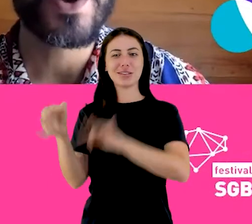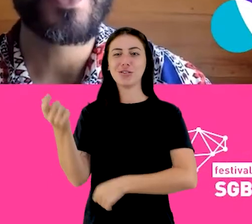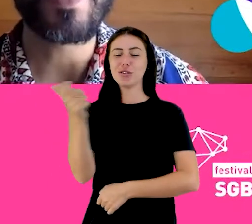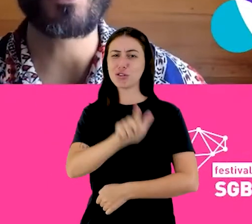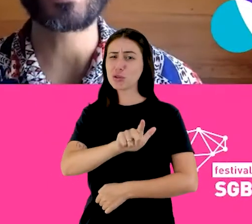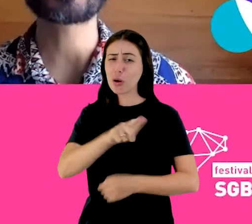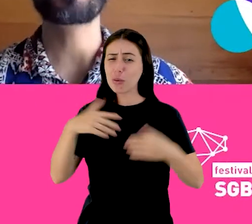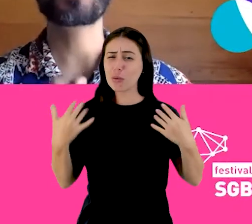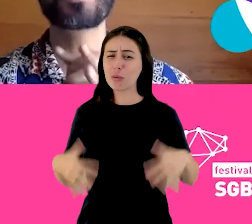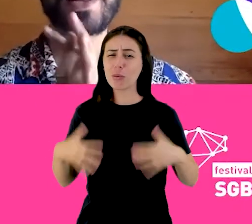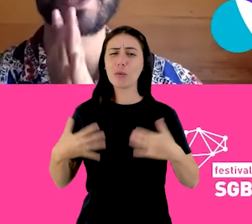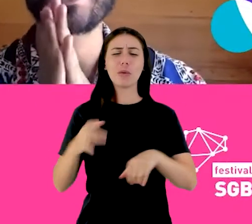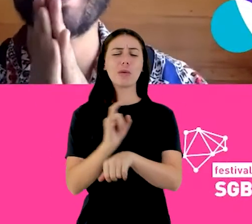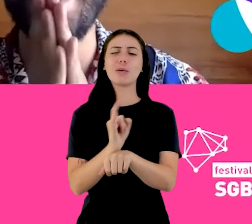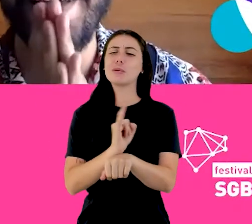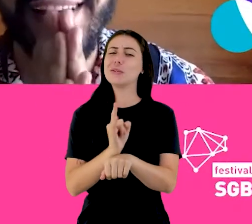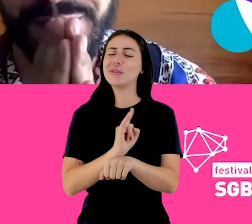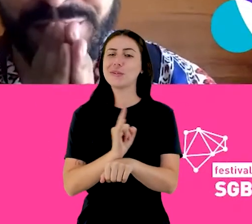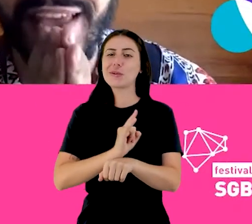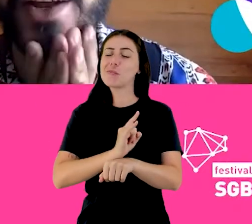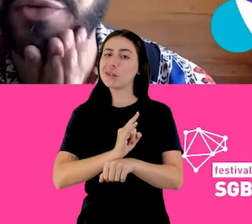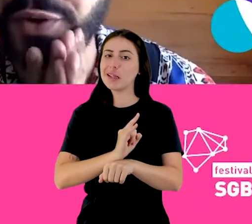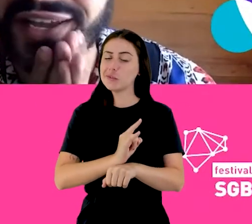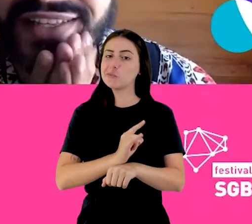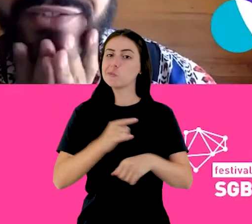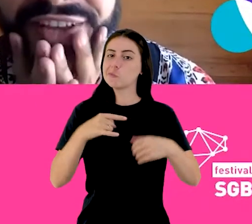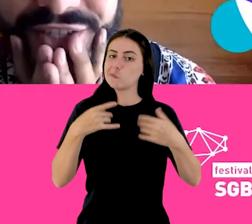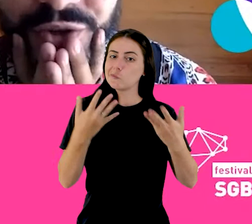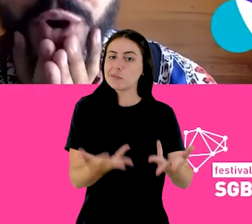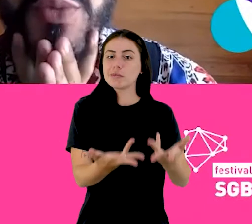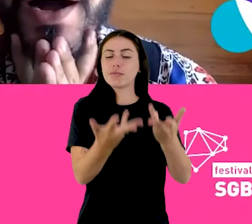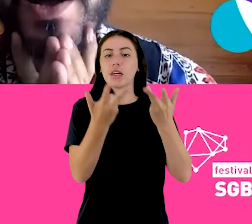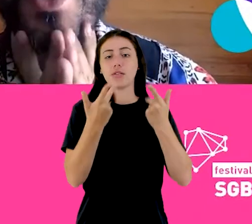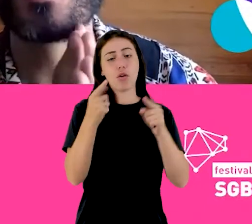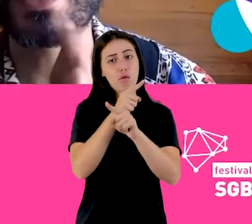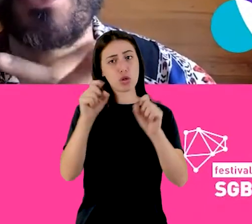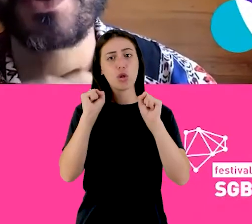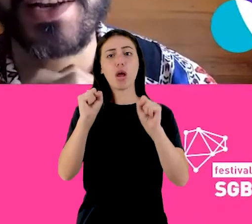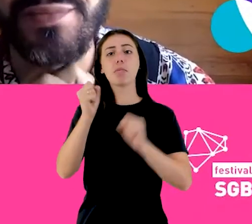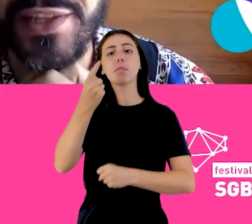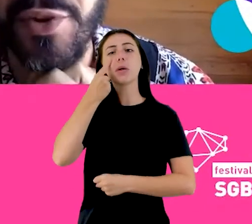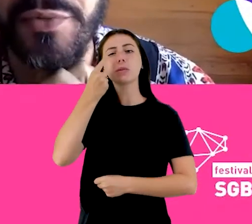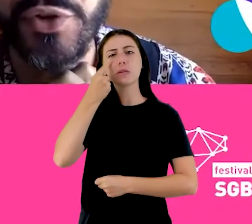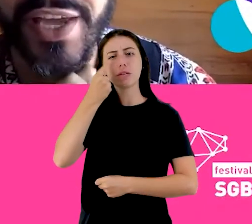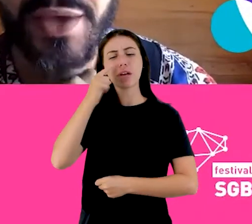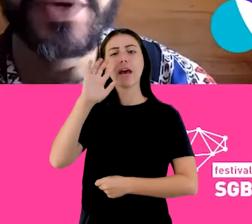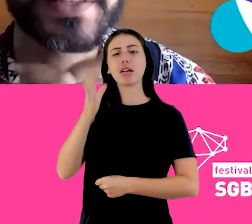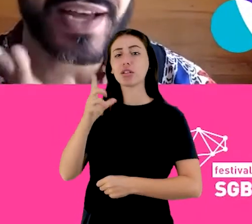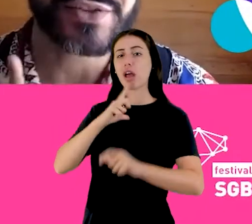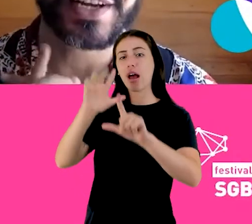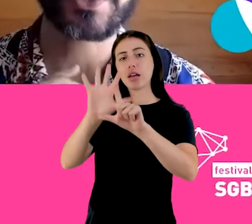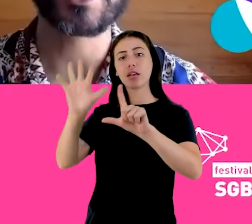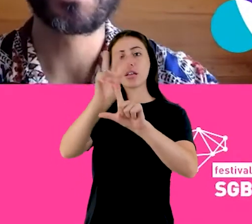uma potência muito grande. Assim, quem não viu ainda, vejam, como a Rosana falou, que está na plataforma Videocamp,